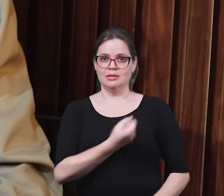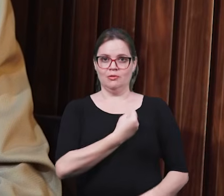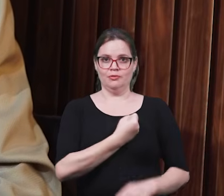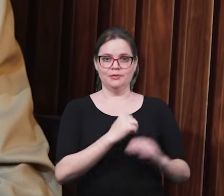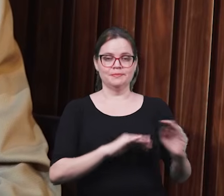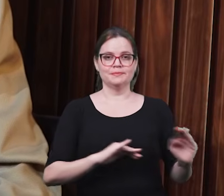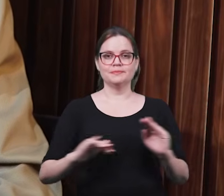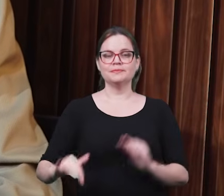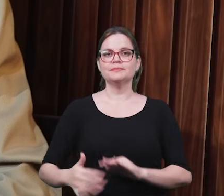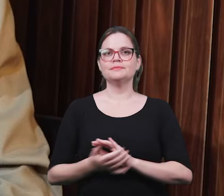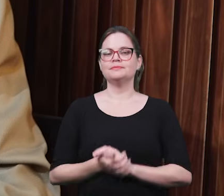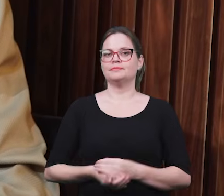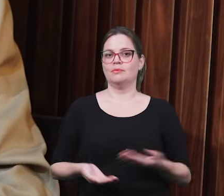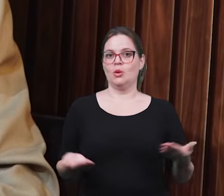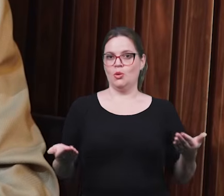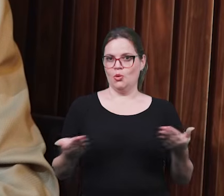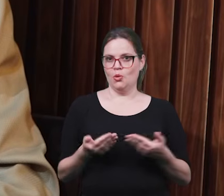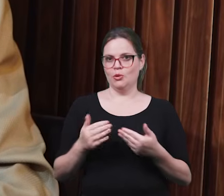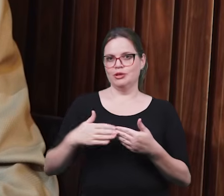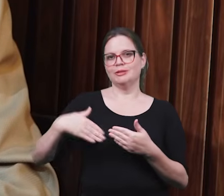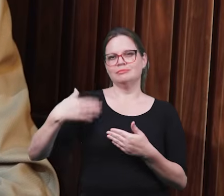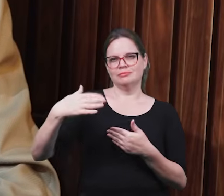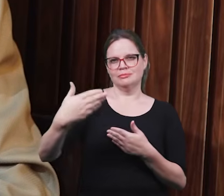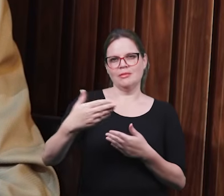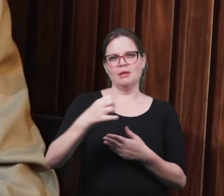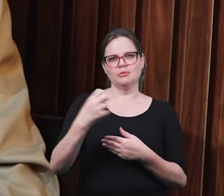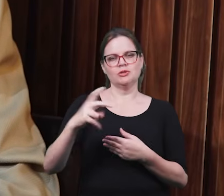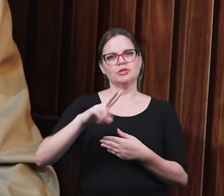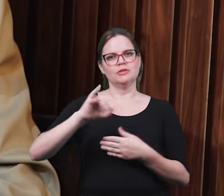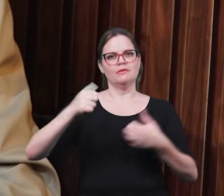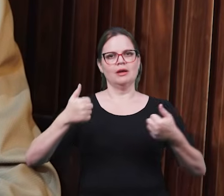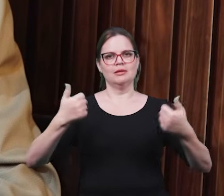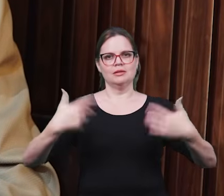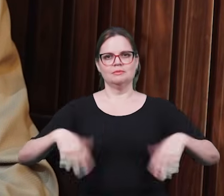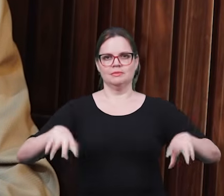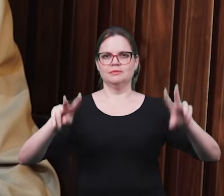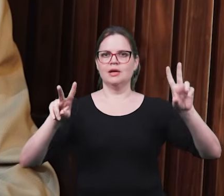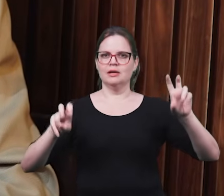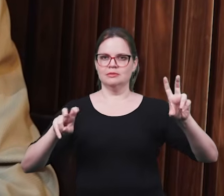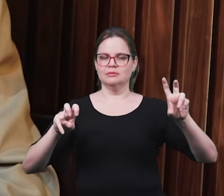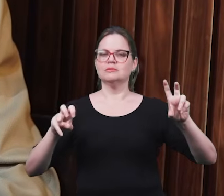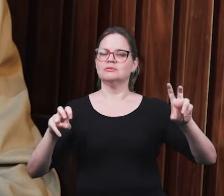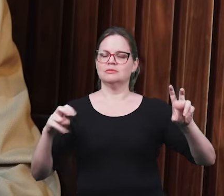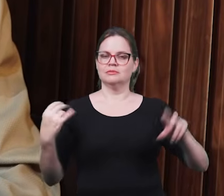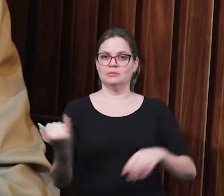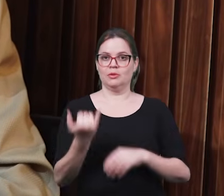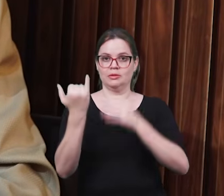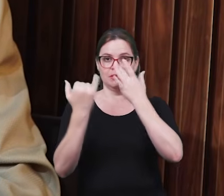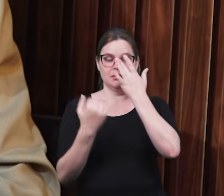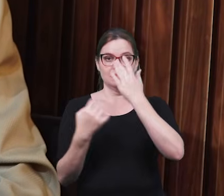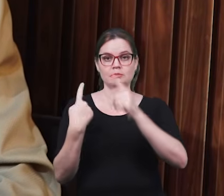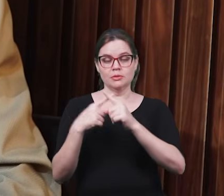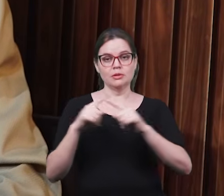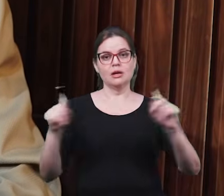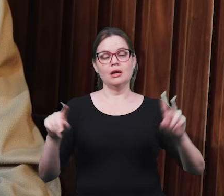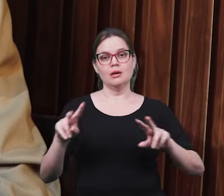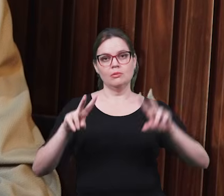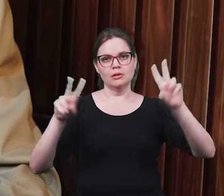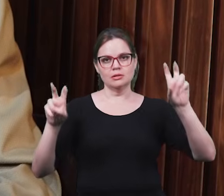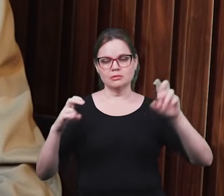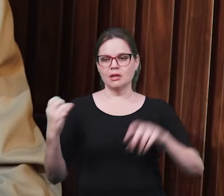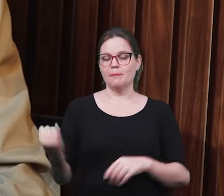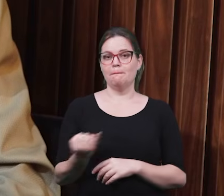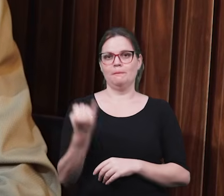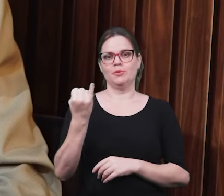Então, neste e nos próximos episódios, nós vamos tratar exatamente desse assunto, que é um dos assuntos